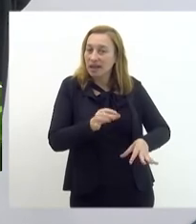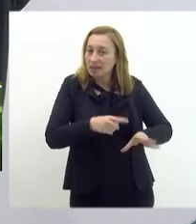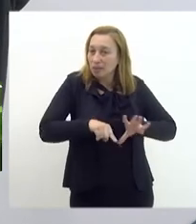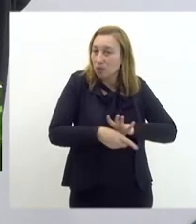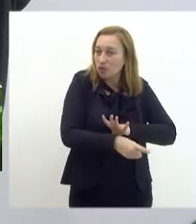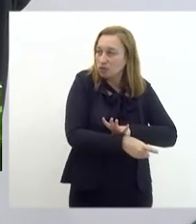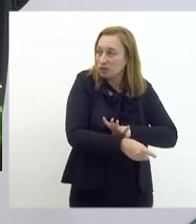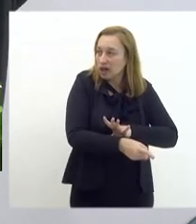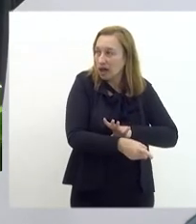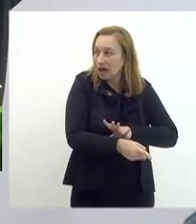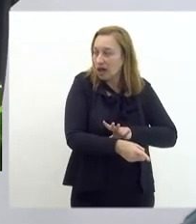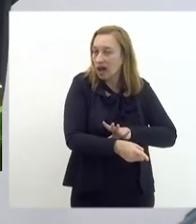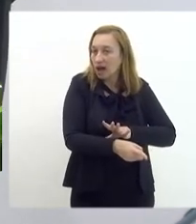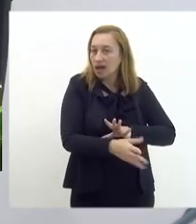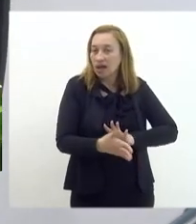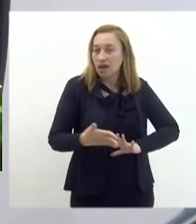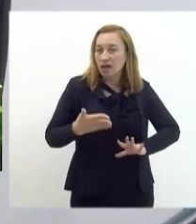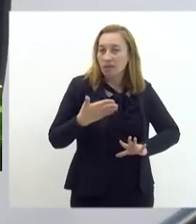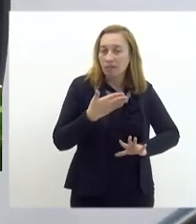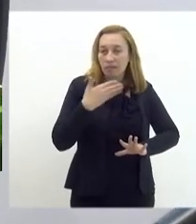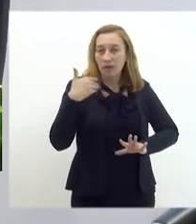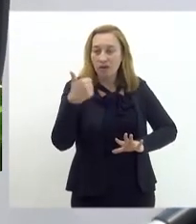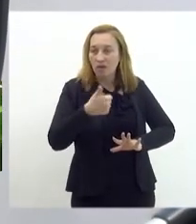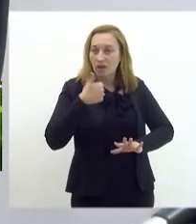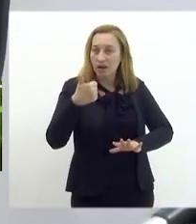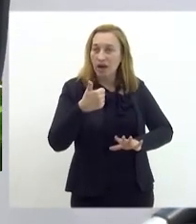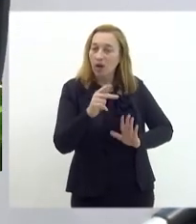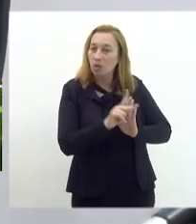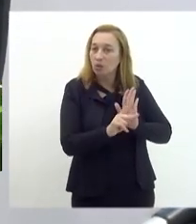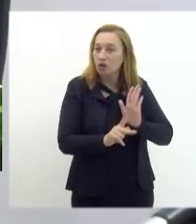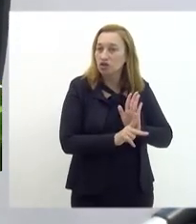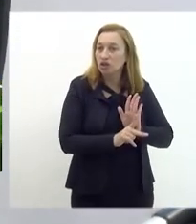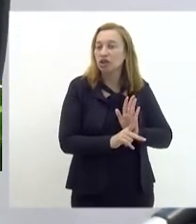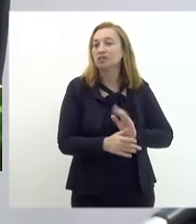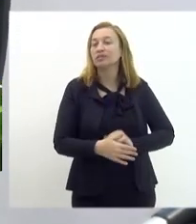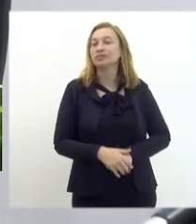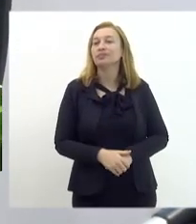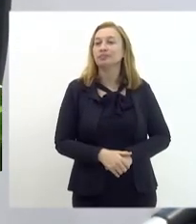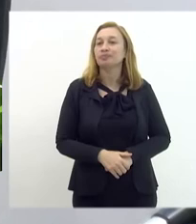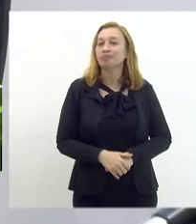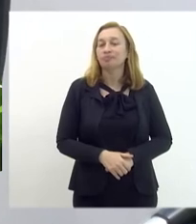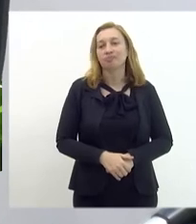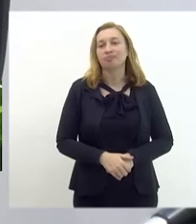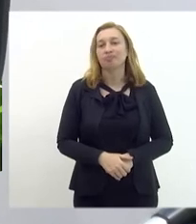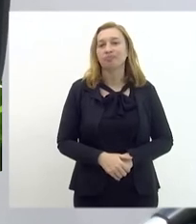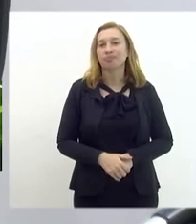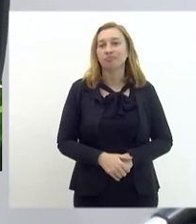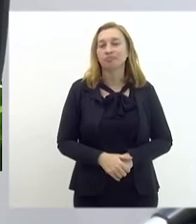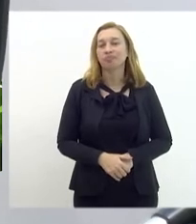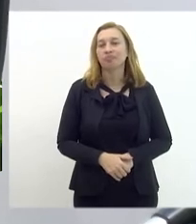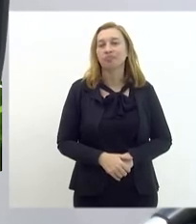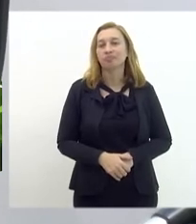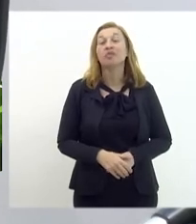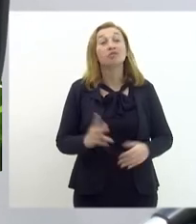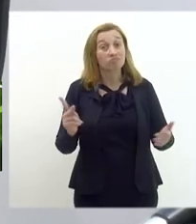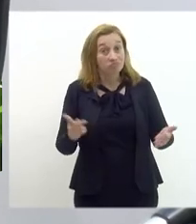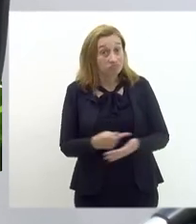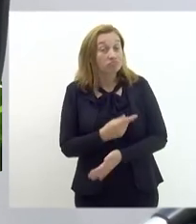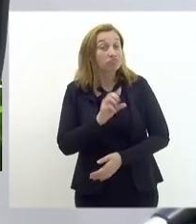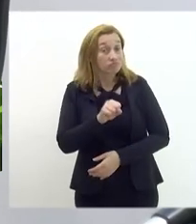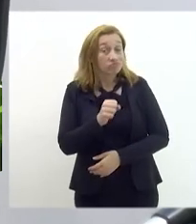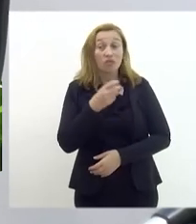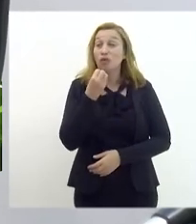qualidade do projeto. Né? Então, queria assinalar que isso ocorreu e foi